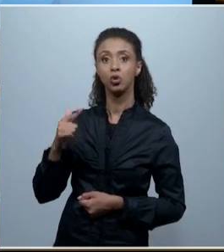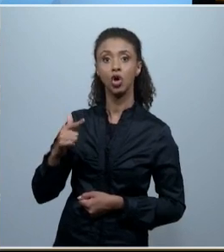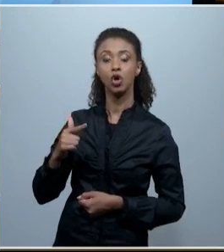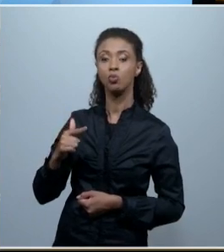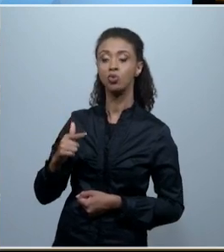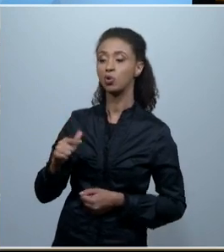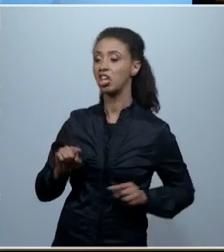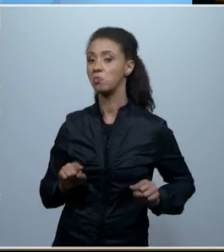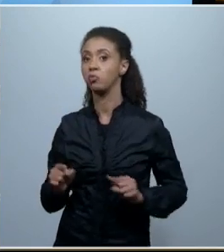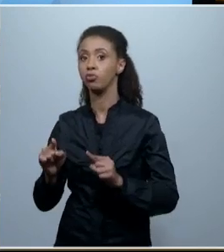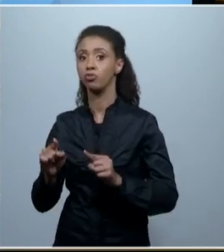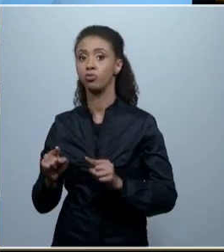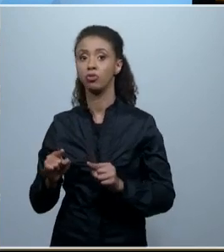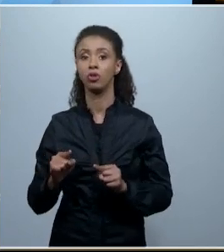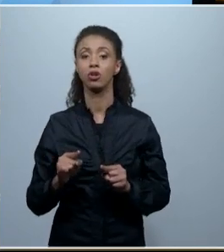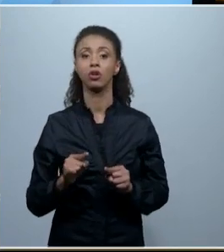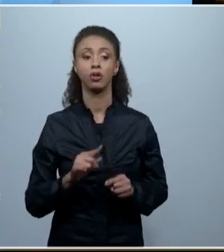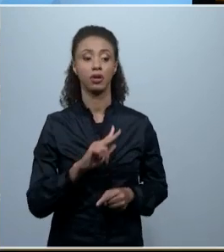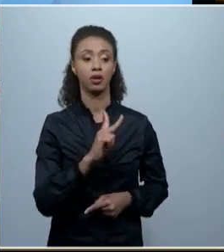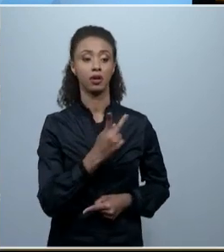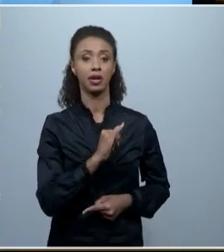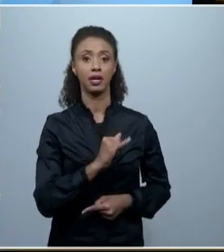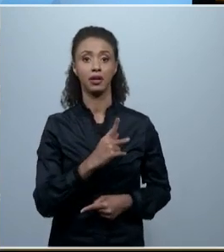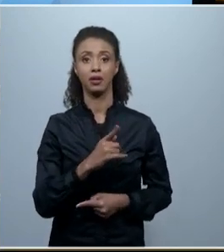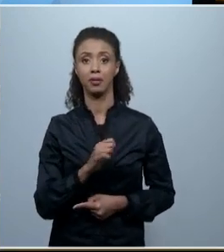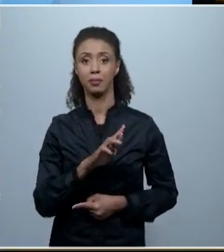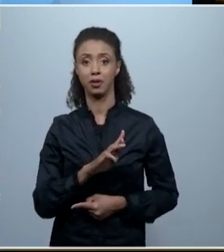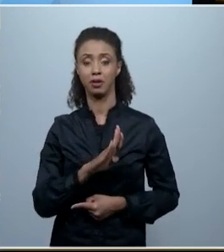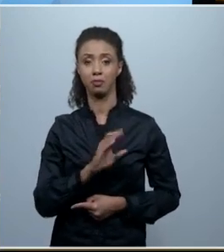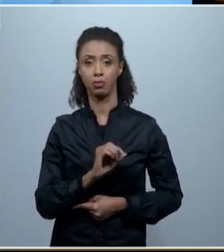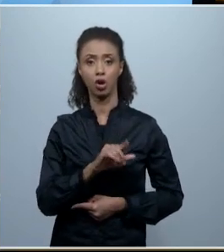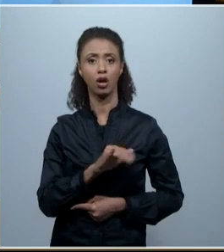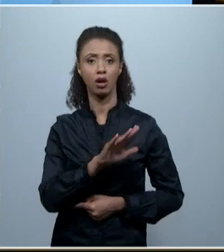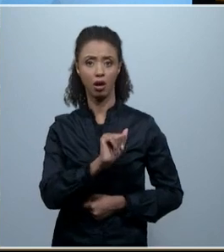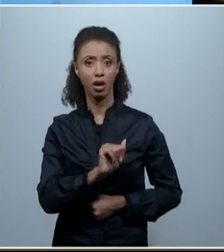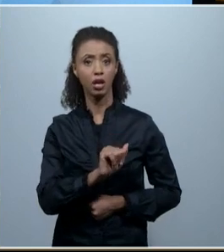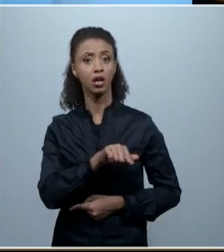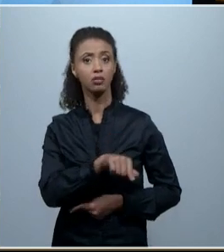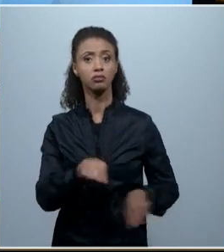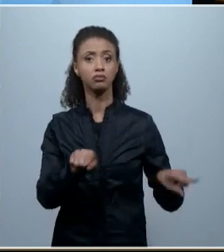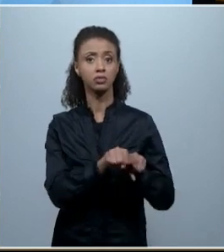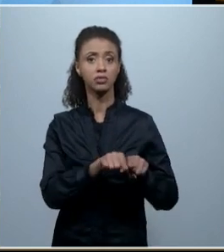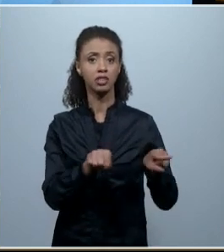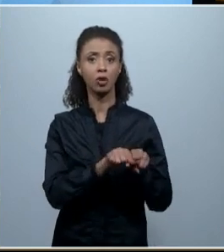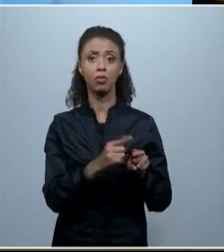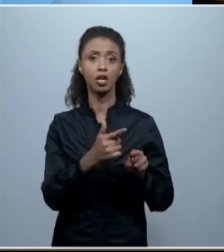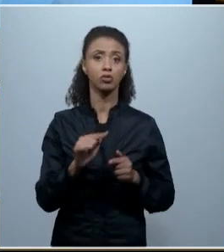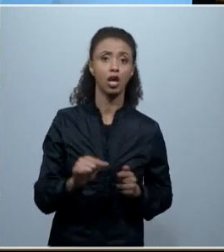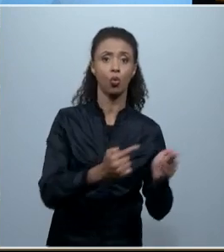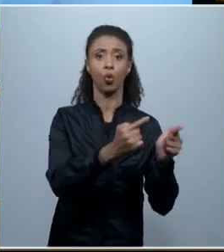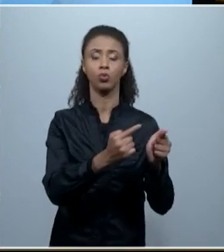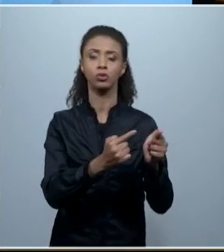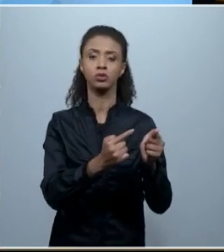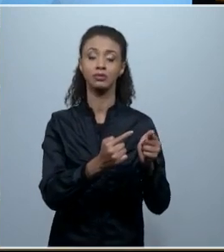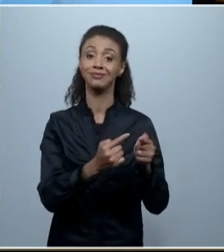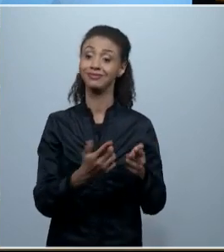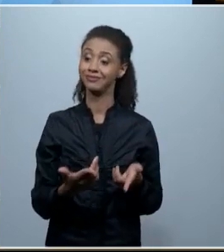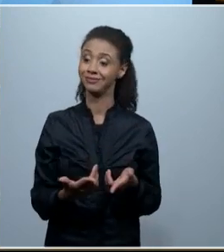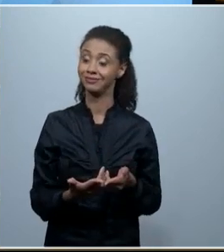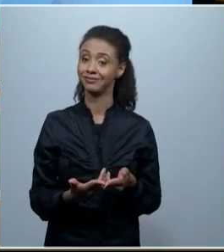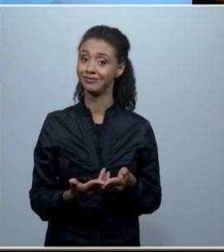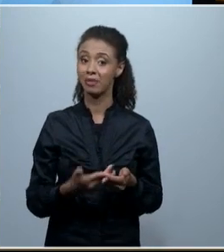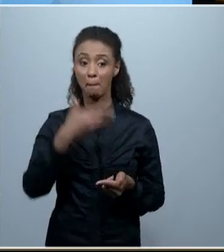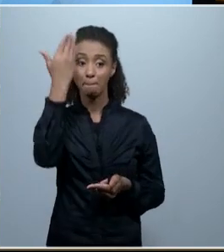vice-versa tá bom parece coisa de abstração matemática a é uma abstração matemática mas não